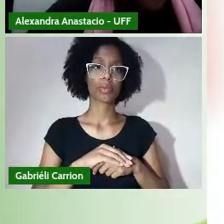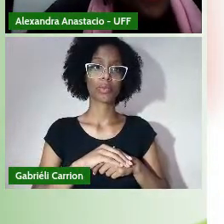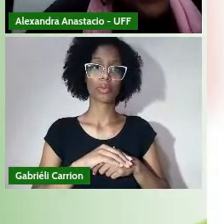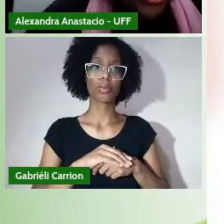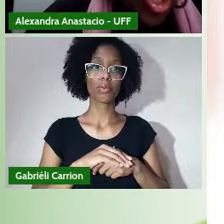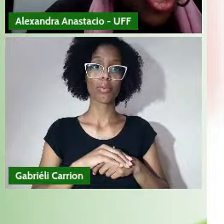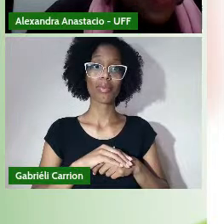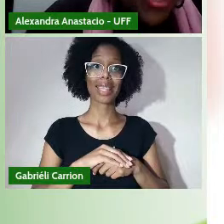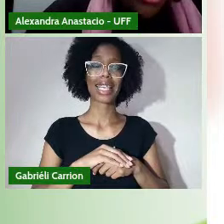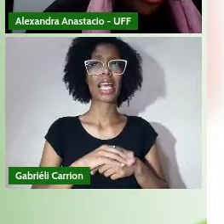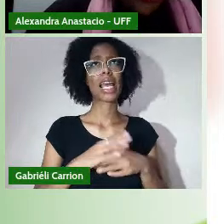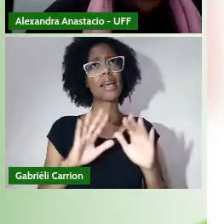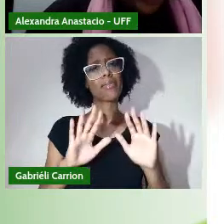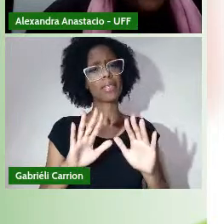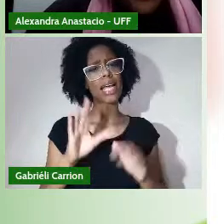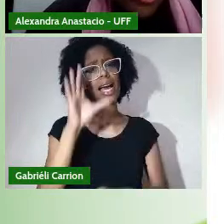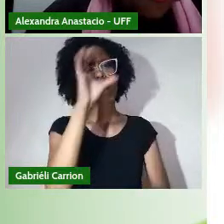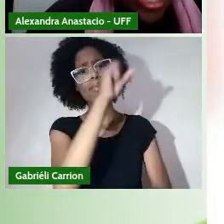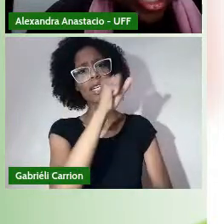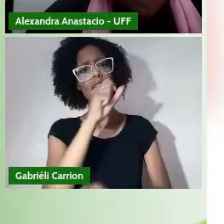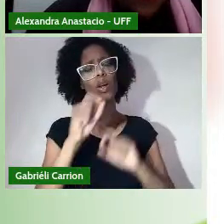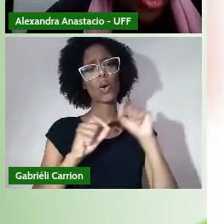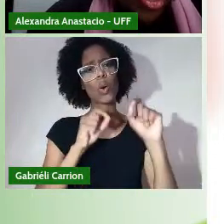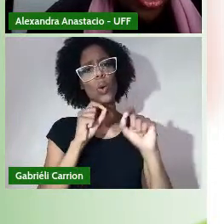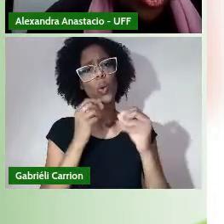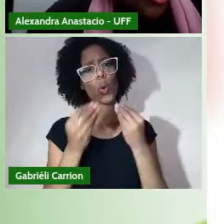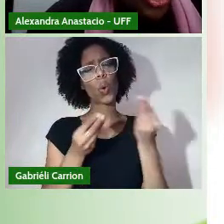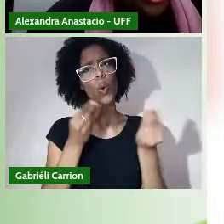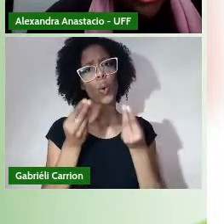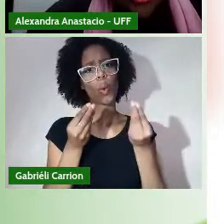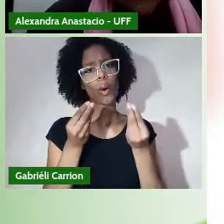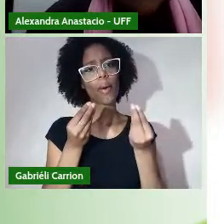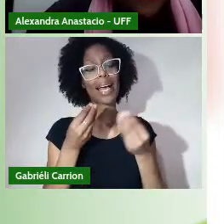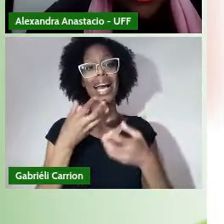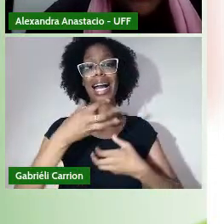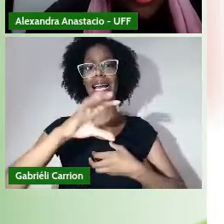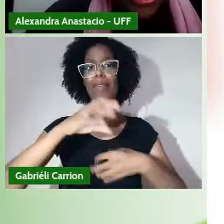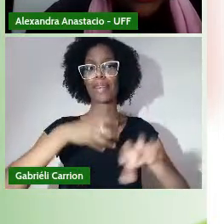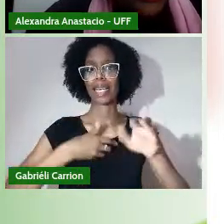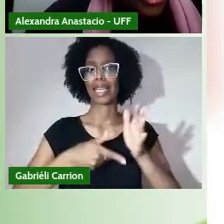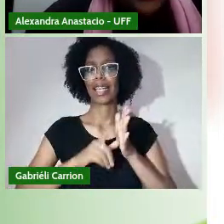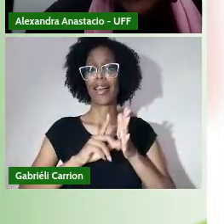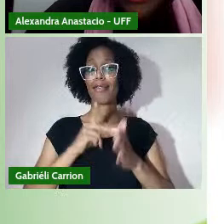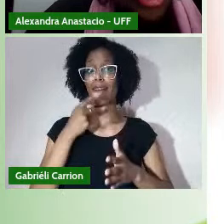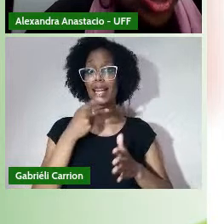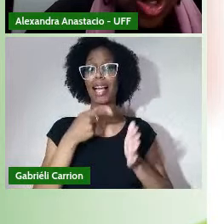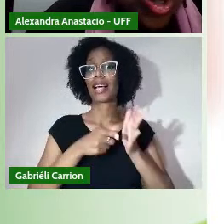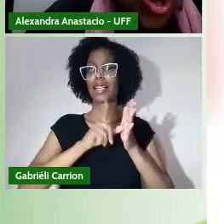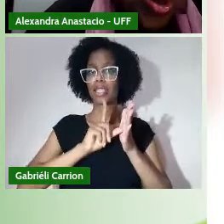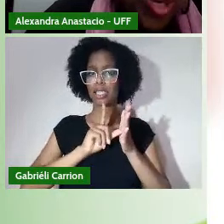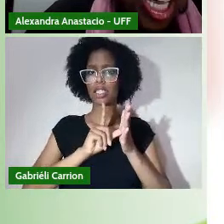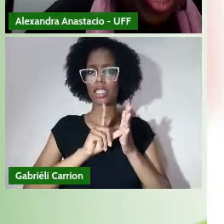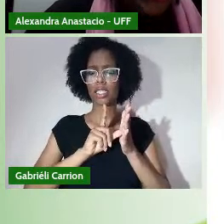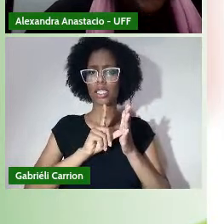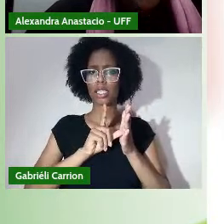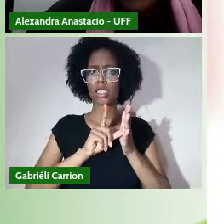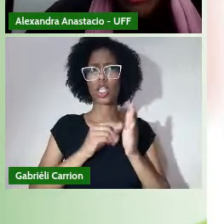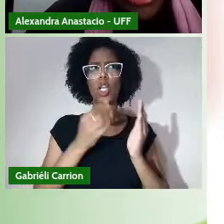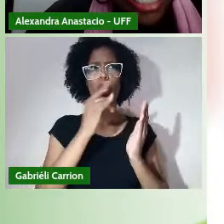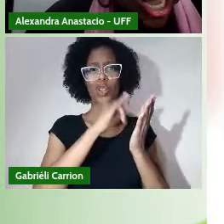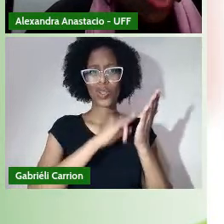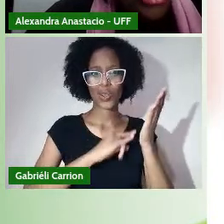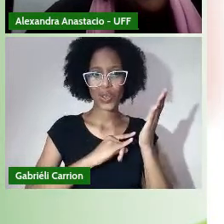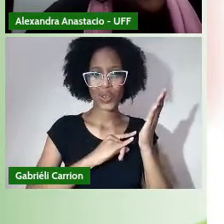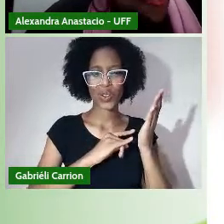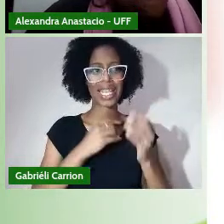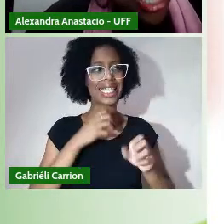E como é que a gente aprende? Então, antes de falar de empatia, a gente tem que revisitar aquilo que está nos nossos documentos, nas